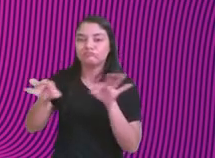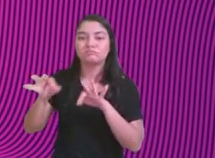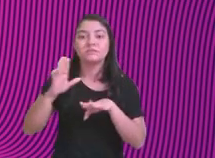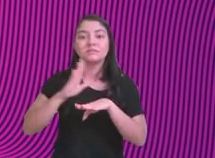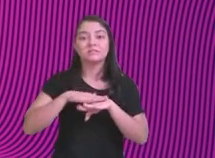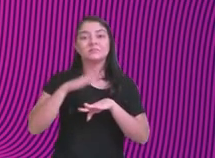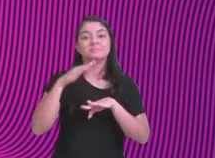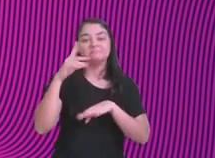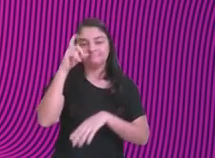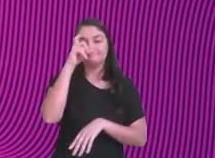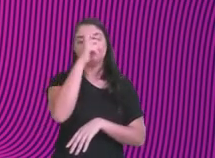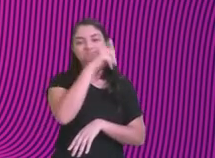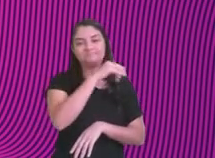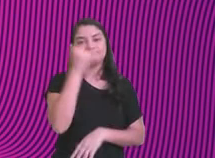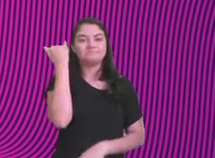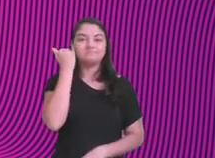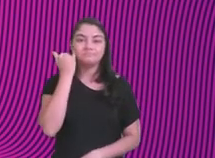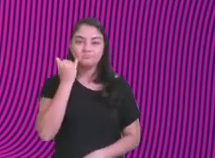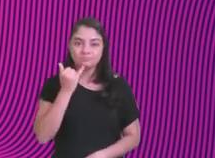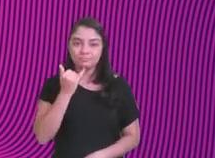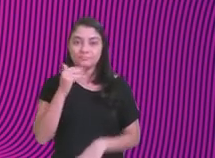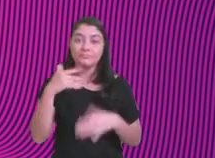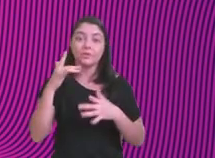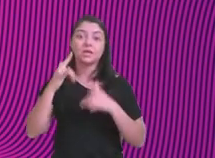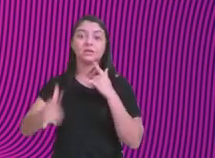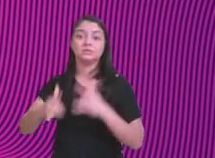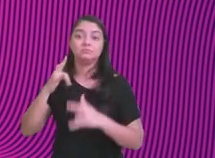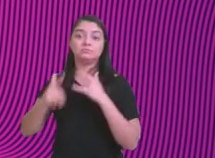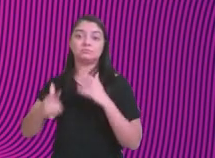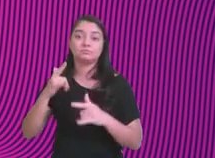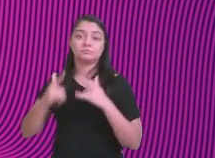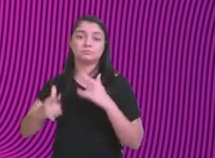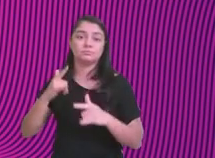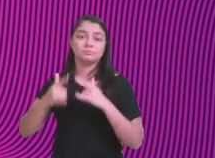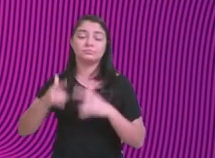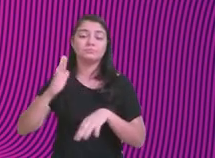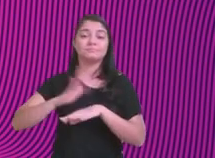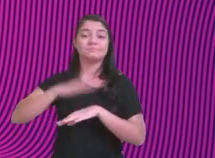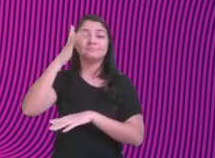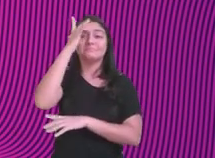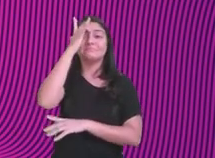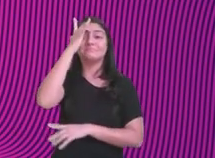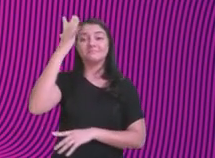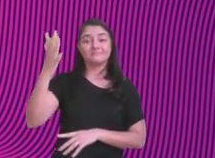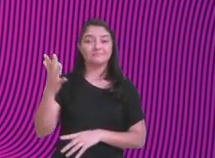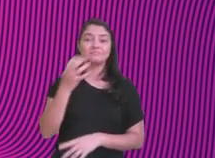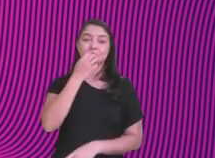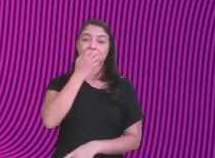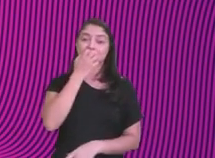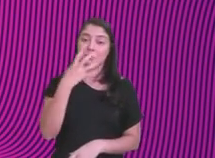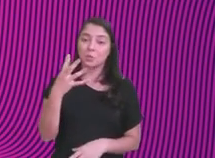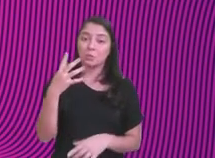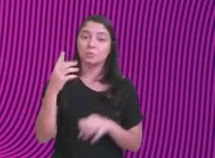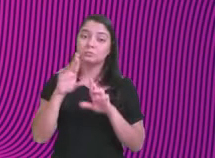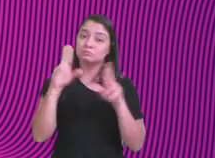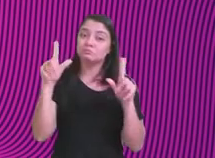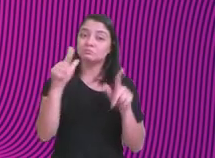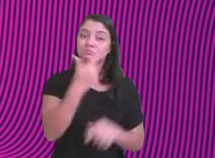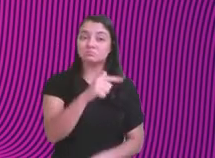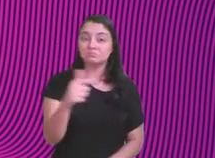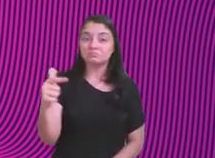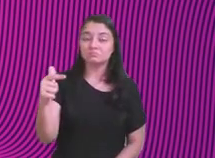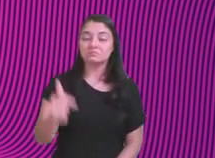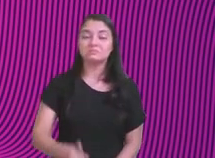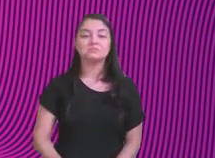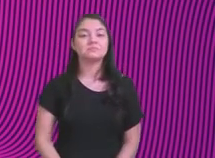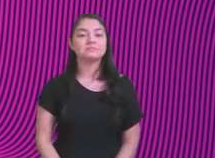deve. Na cirurgia robótica, pela magnificação e uma série de coisas que a gente já colocou, aparentemente não tem tanta diferença.